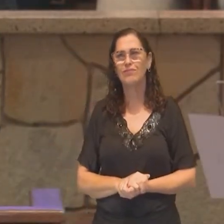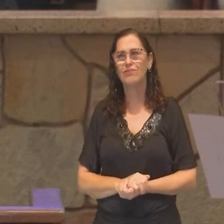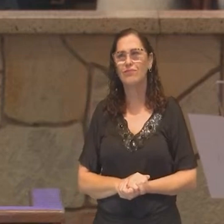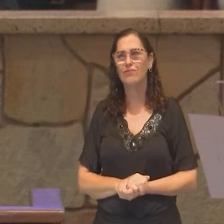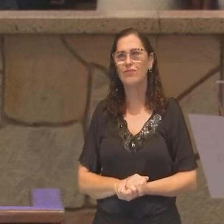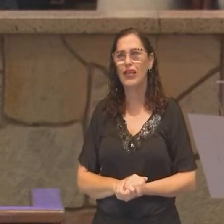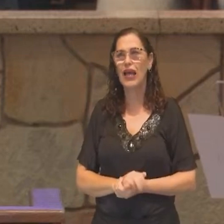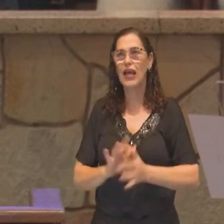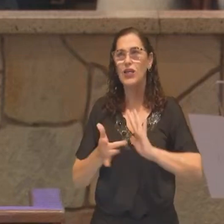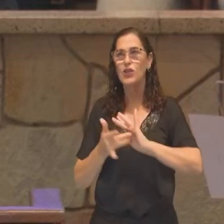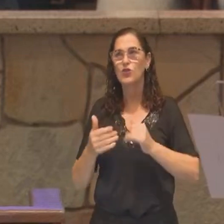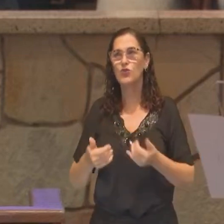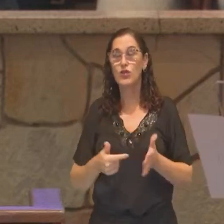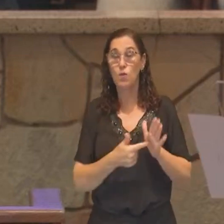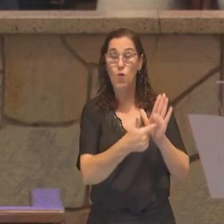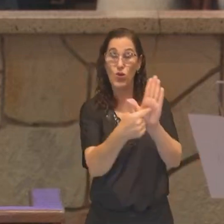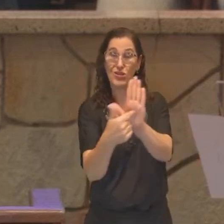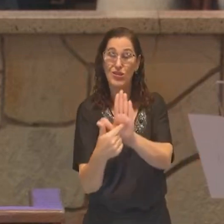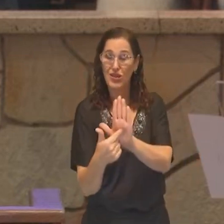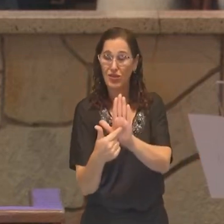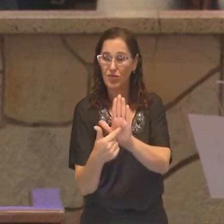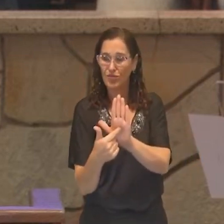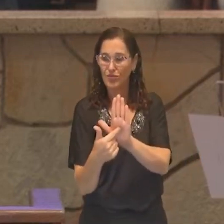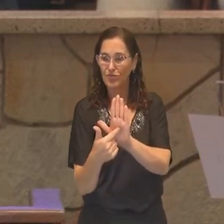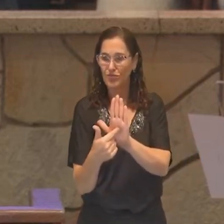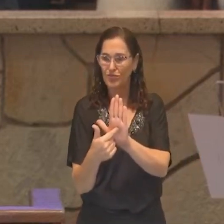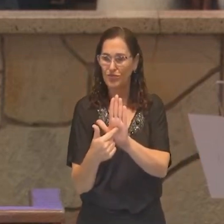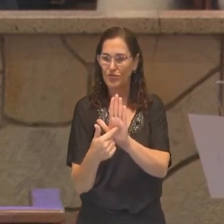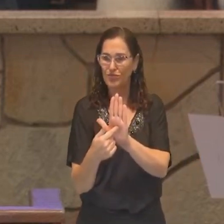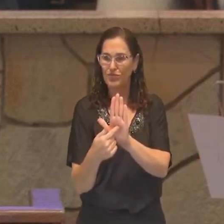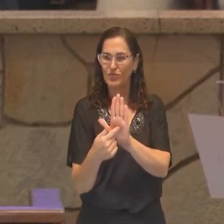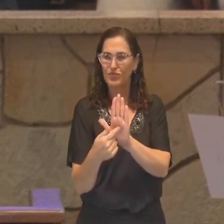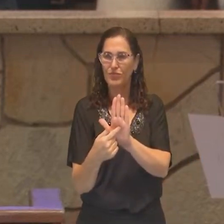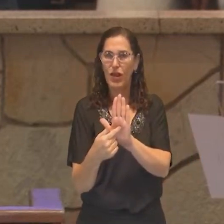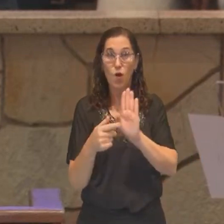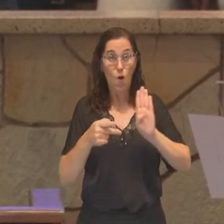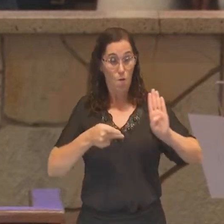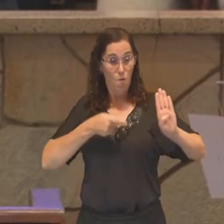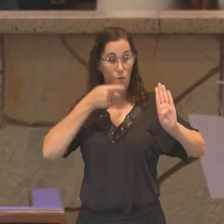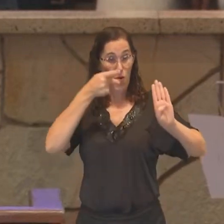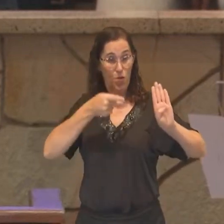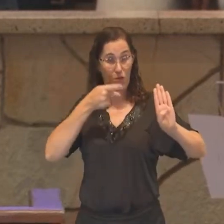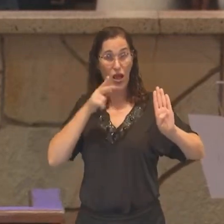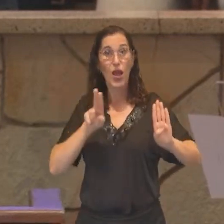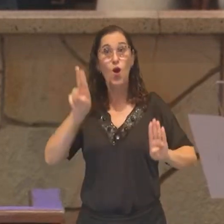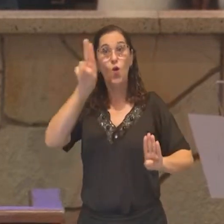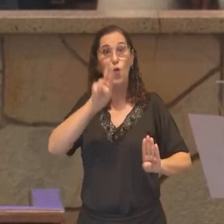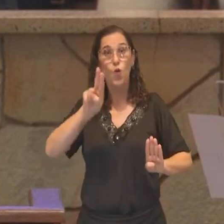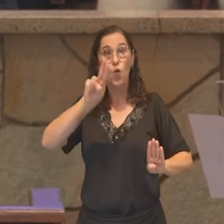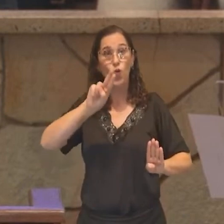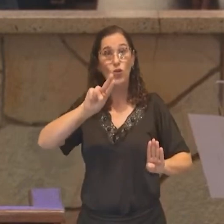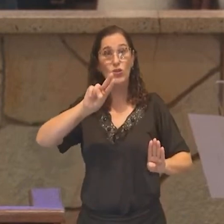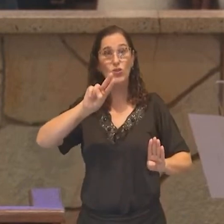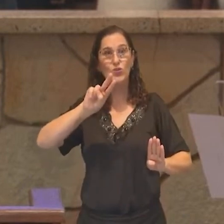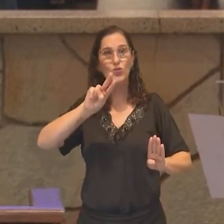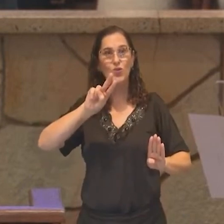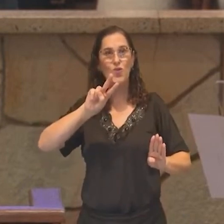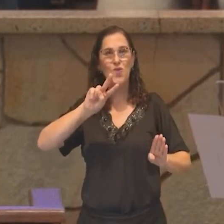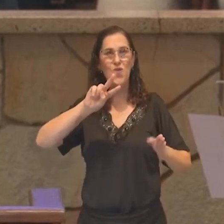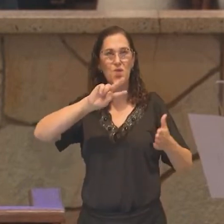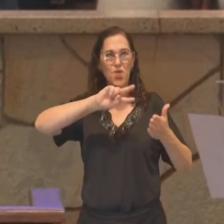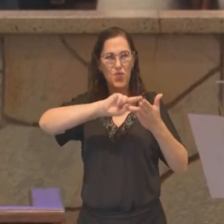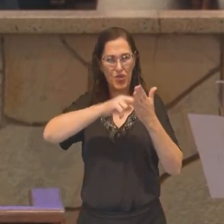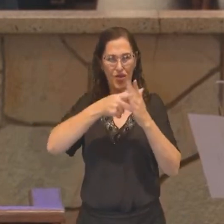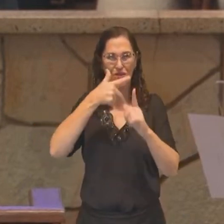E aqui Jesus então está apontando para uma promessa, e ele usa esse símbolo da vitória,